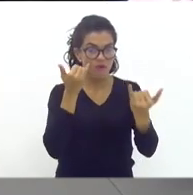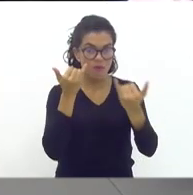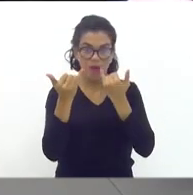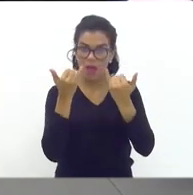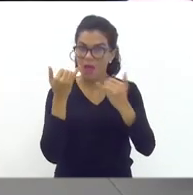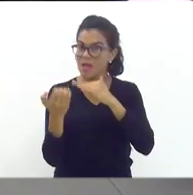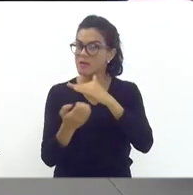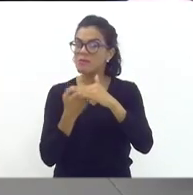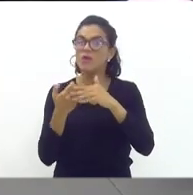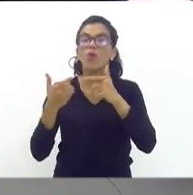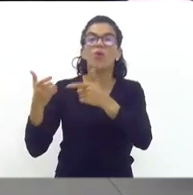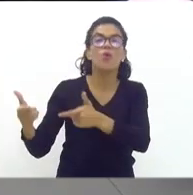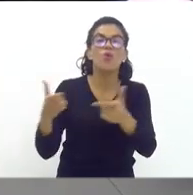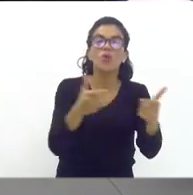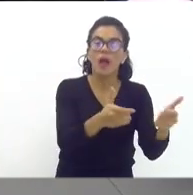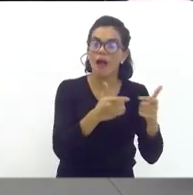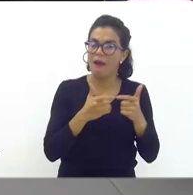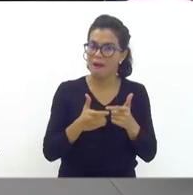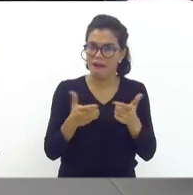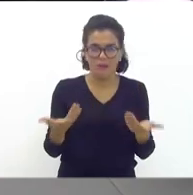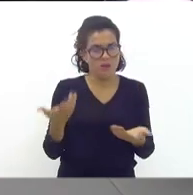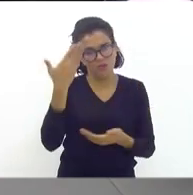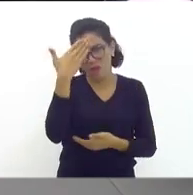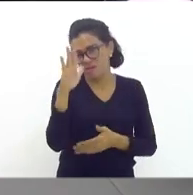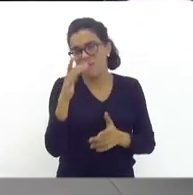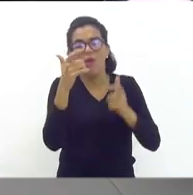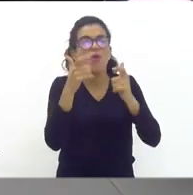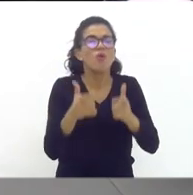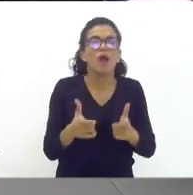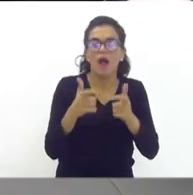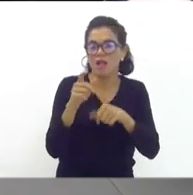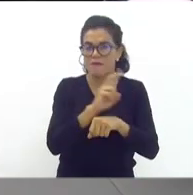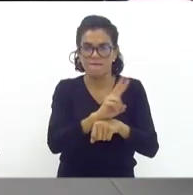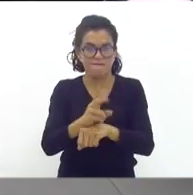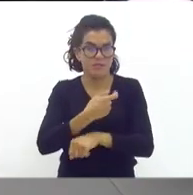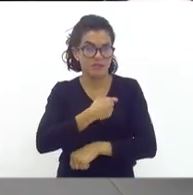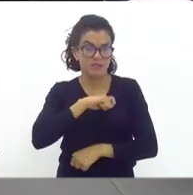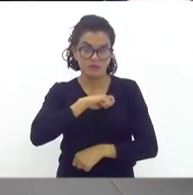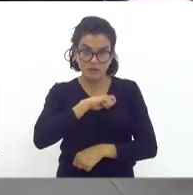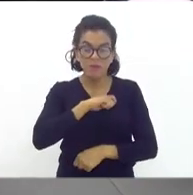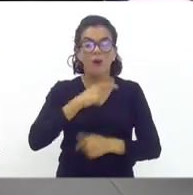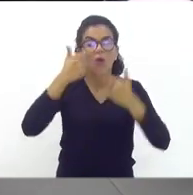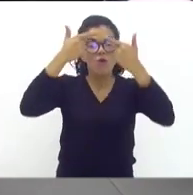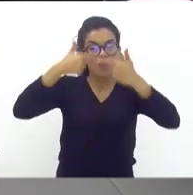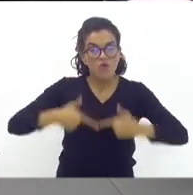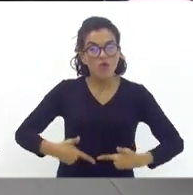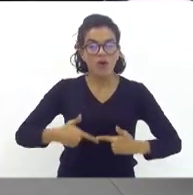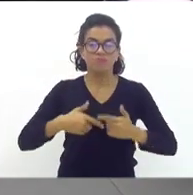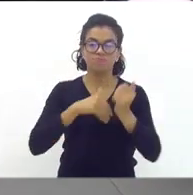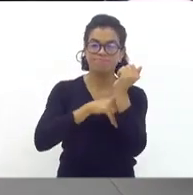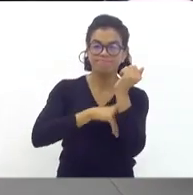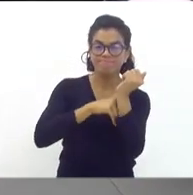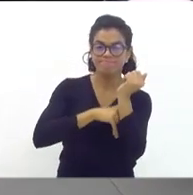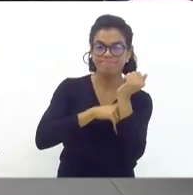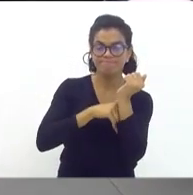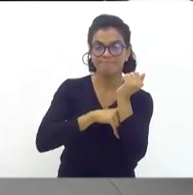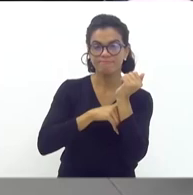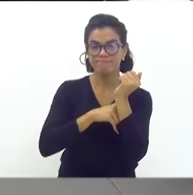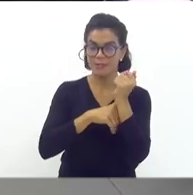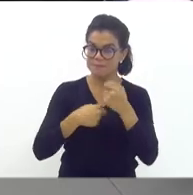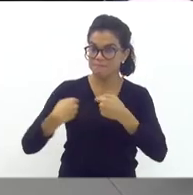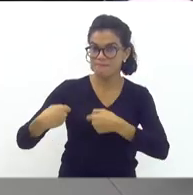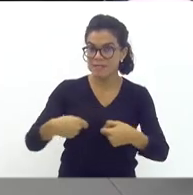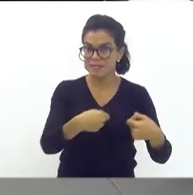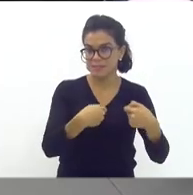qual o local da fiscalização eu não quero saber onde é que é o local da fiscalização até para manter o o sigilo que se exige